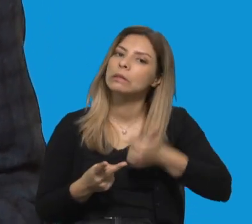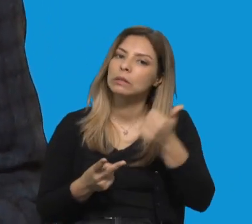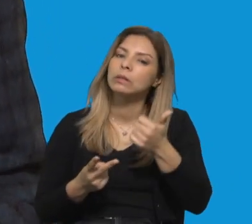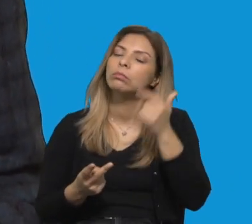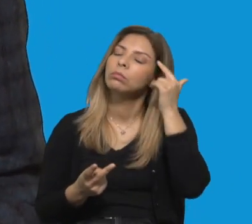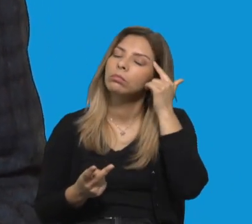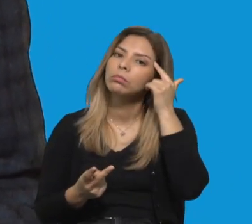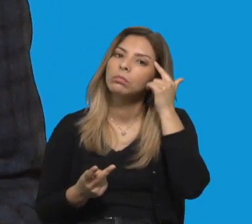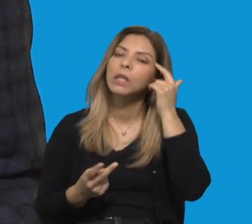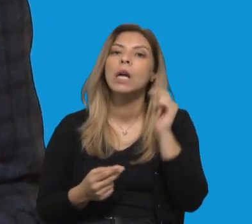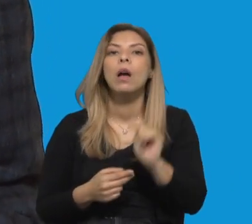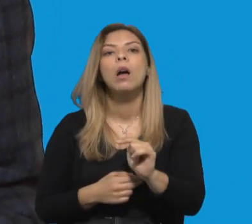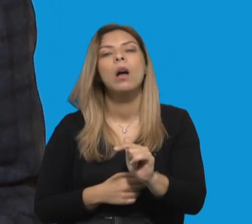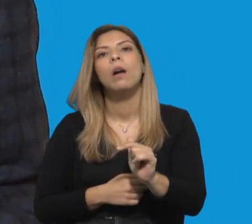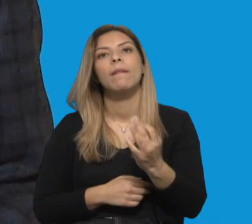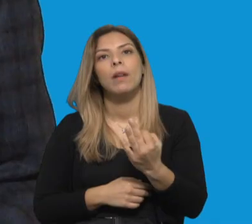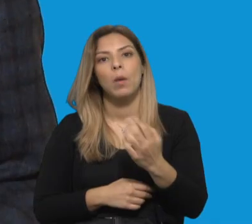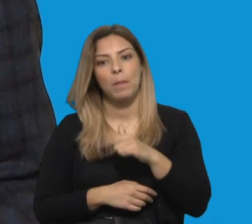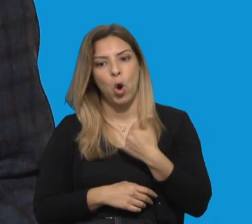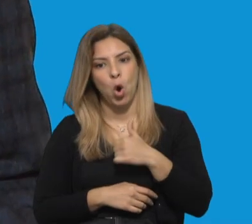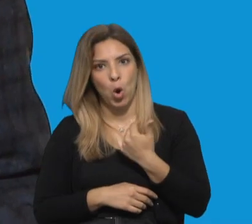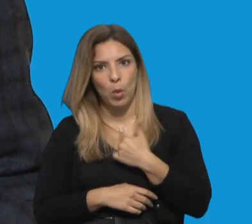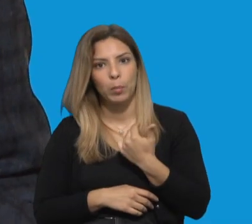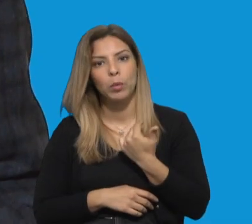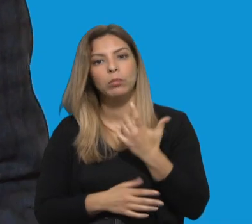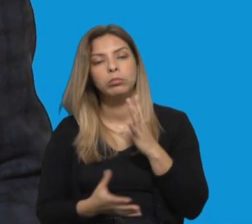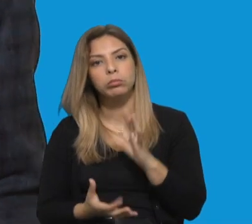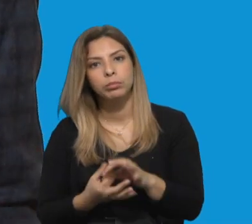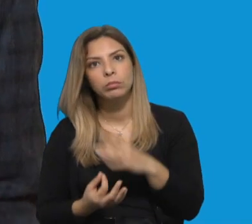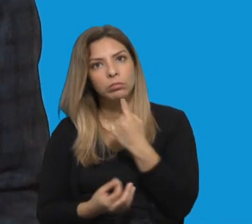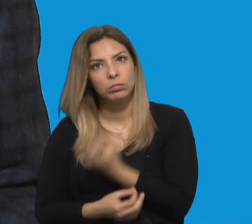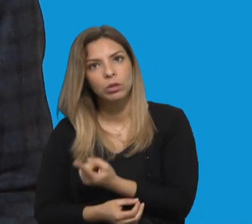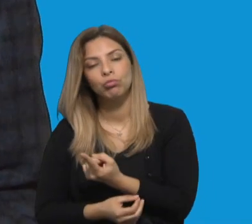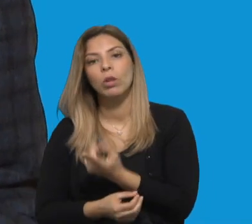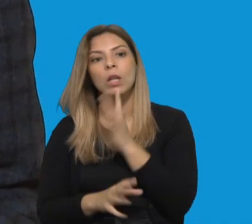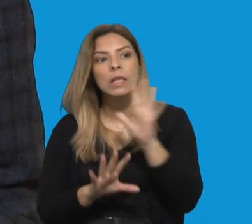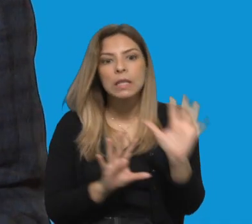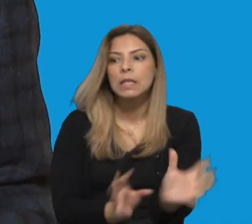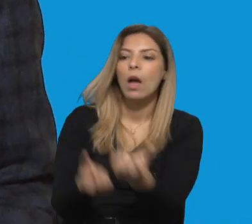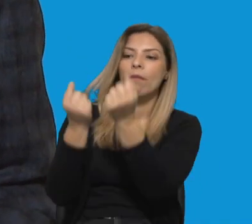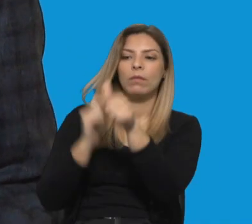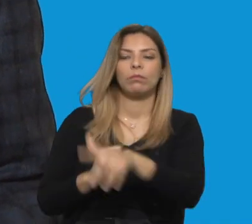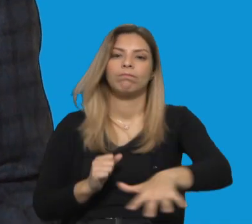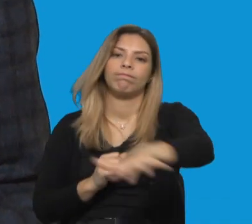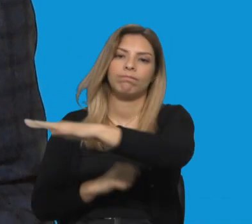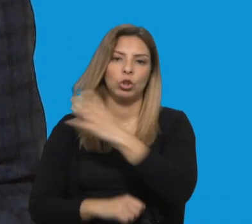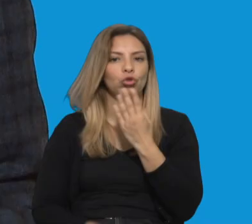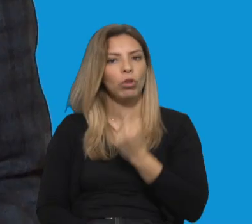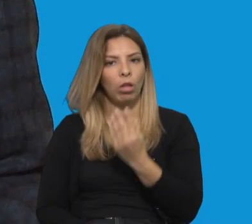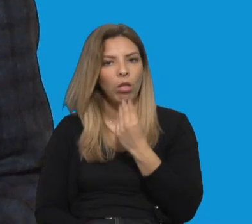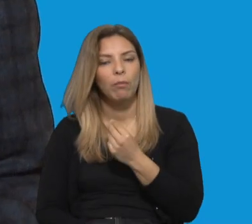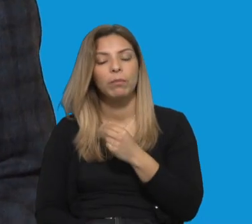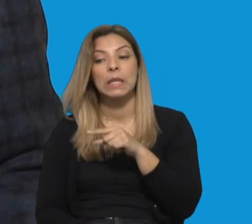Nós esperávamos que fosse ele aquele que vinha libertar Israel. Ou seja, esta